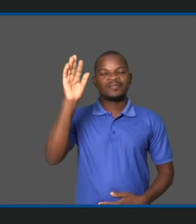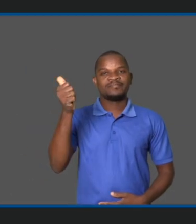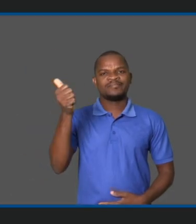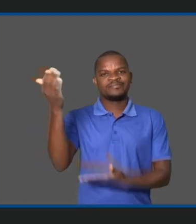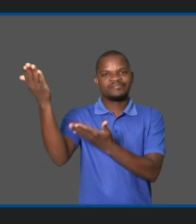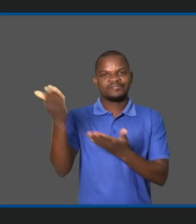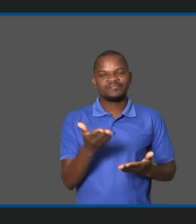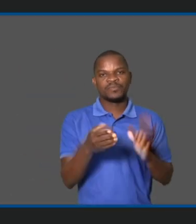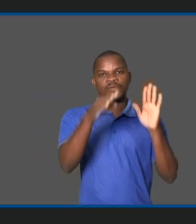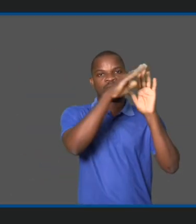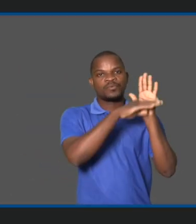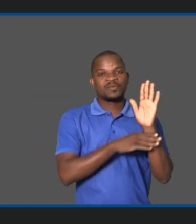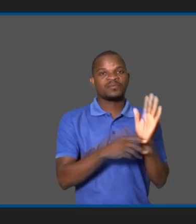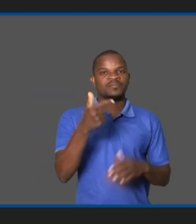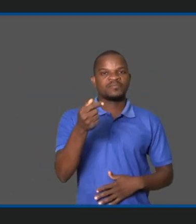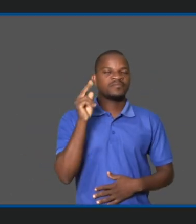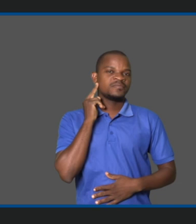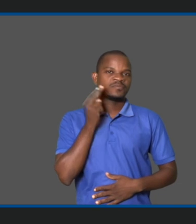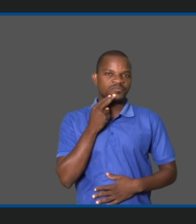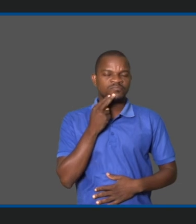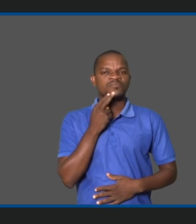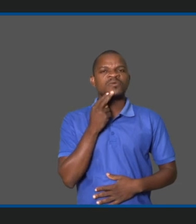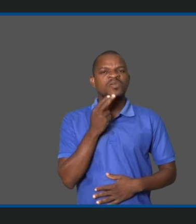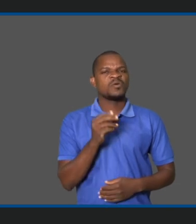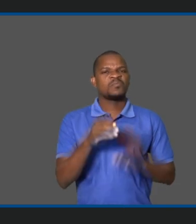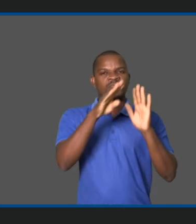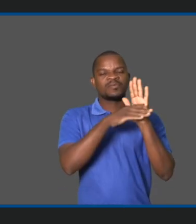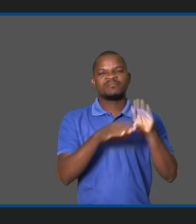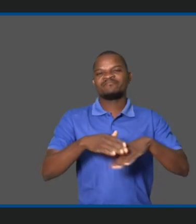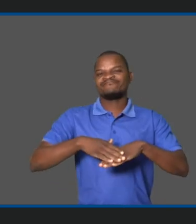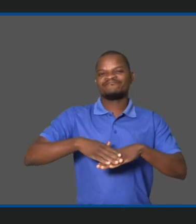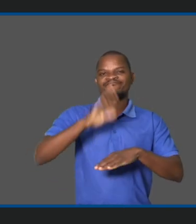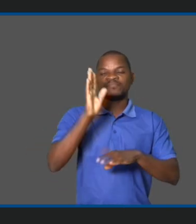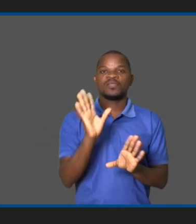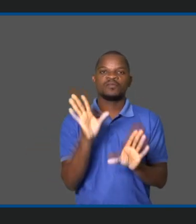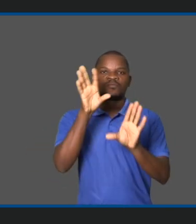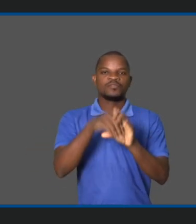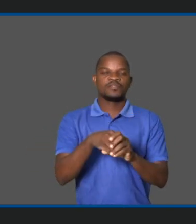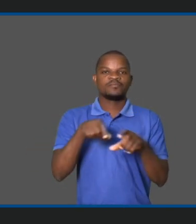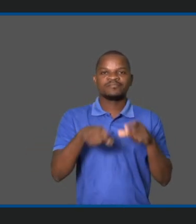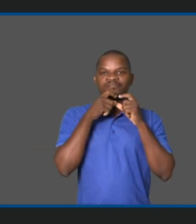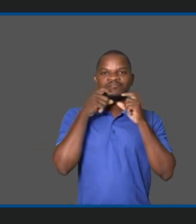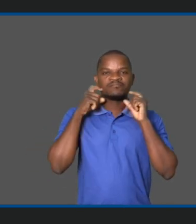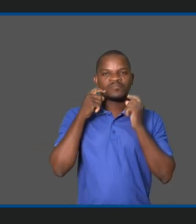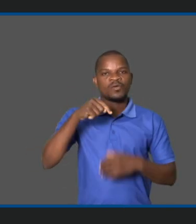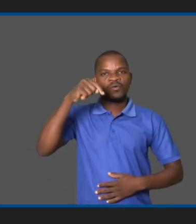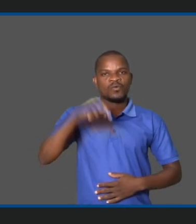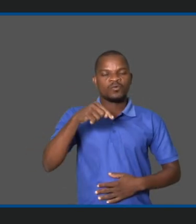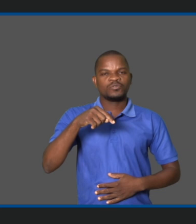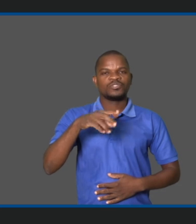Olá, sejam bem-vindos ao programa da TV Sourde. Hoje, uma edição um pouco diferente das